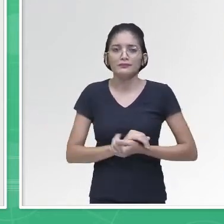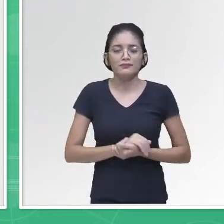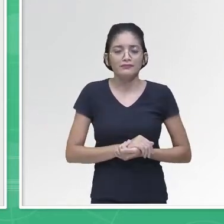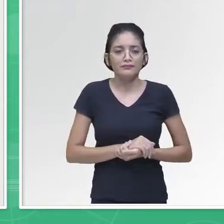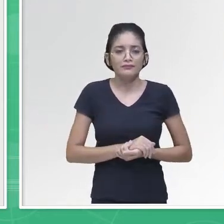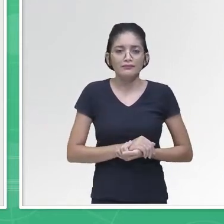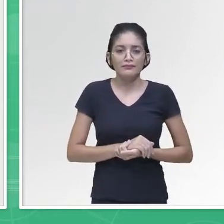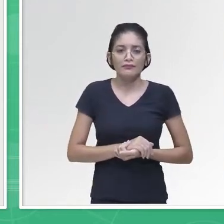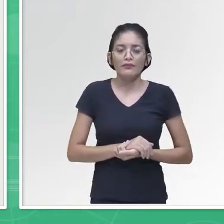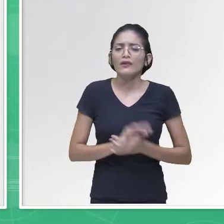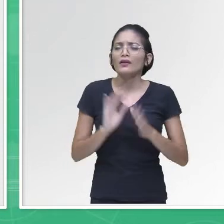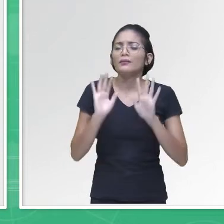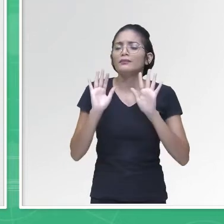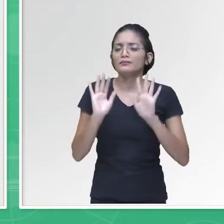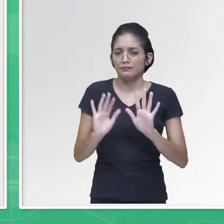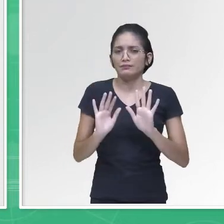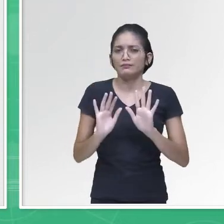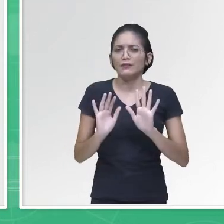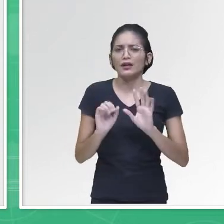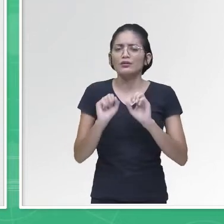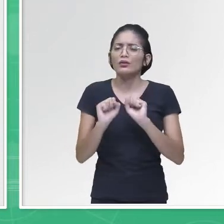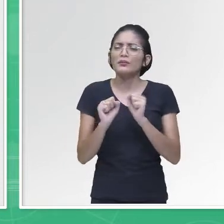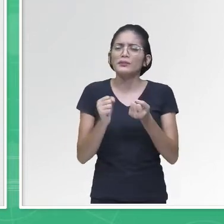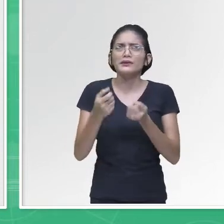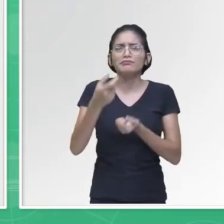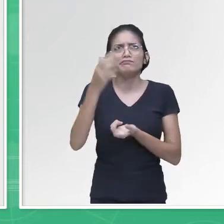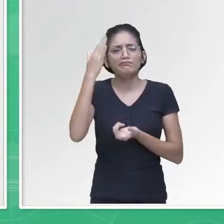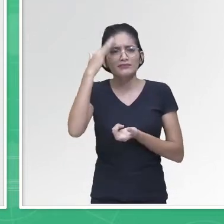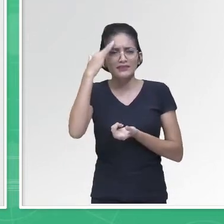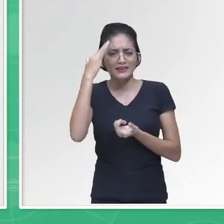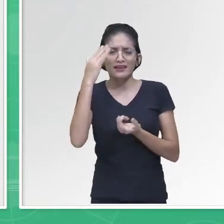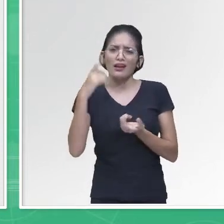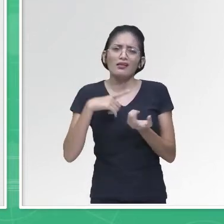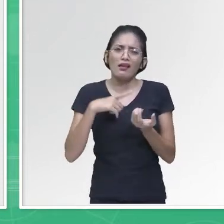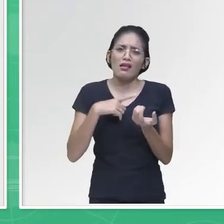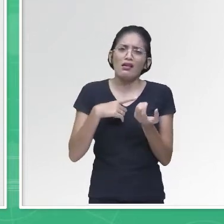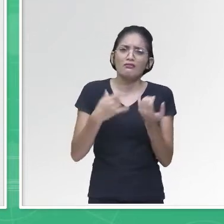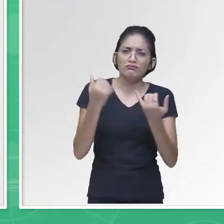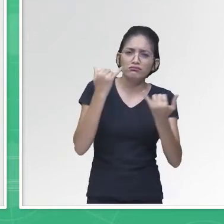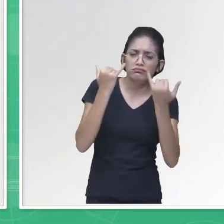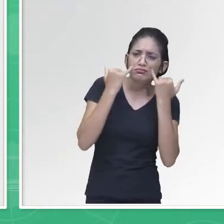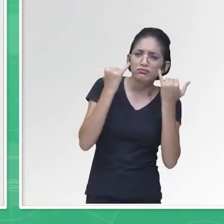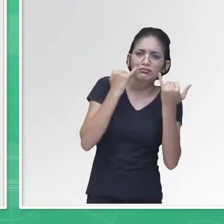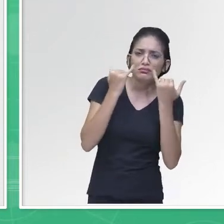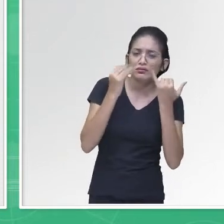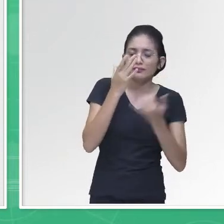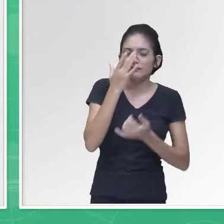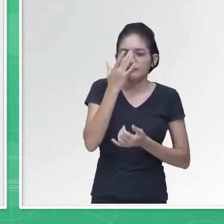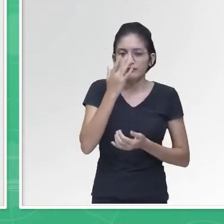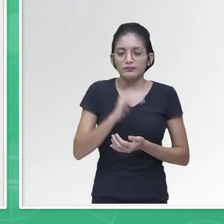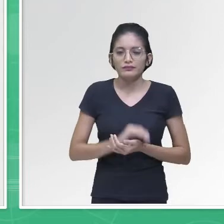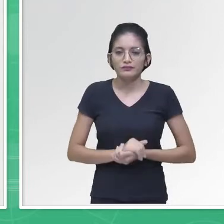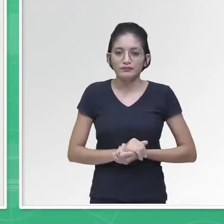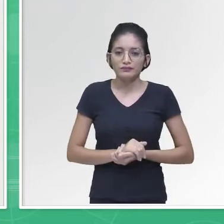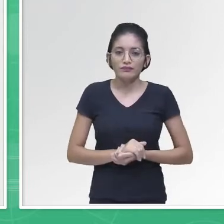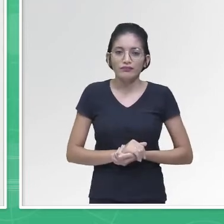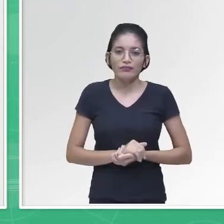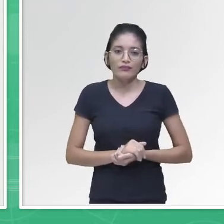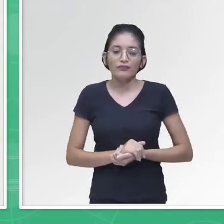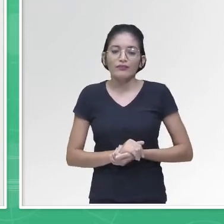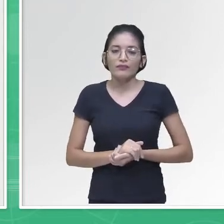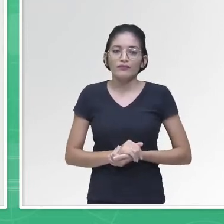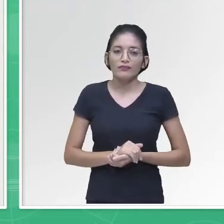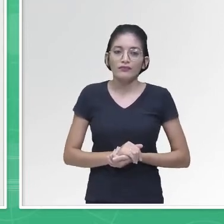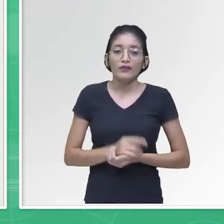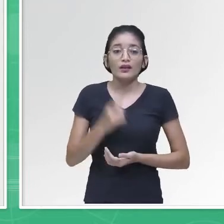gente, o que eu posso tirar aqui de informação? Observem vocês que o iodeto de potássio,